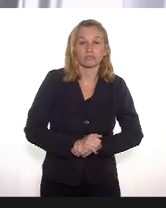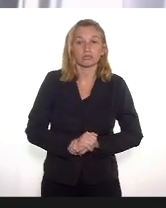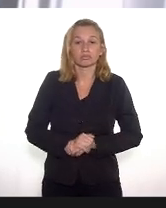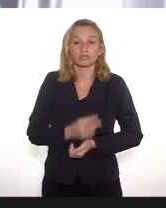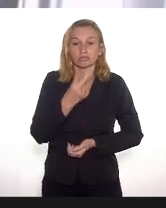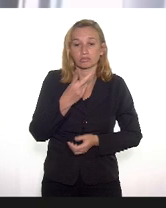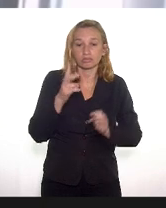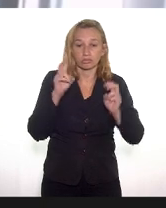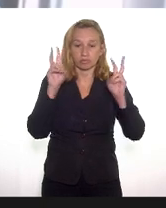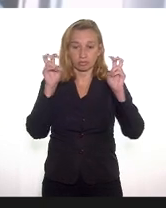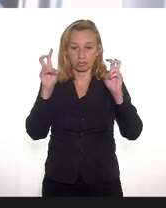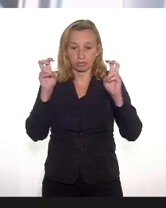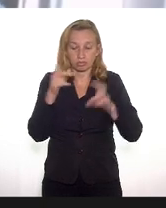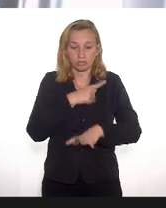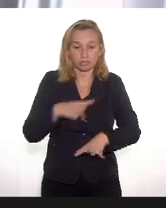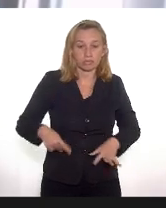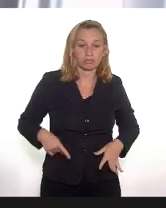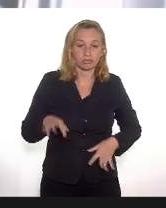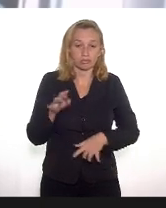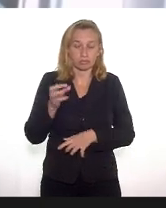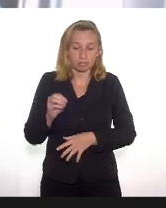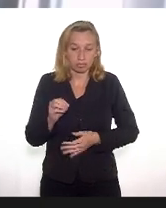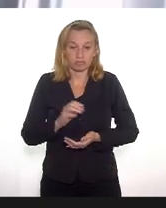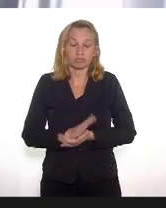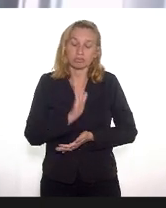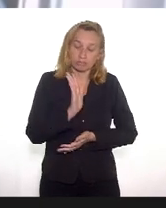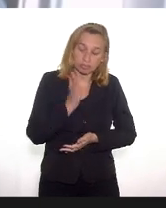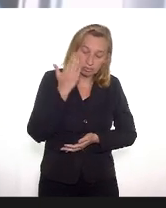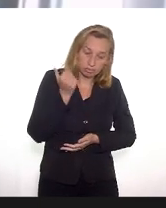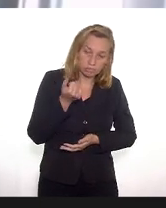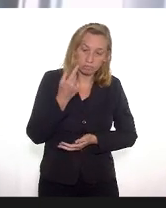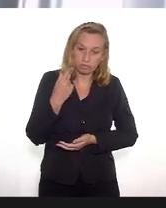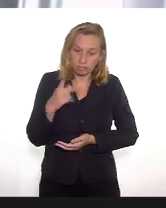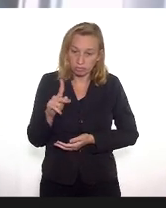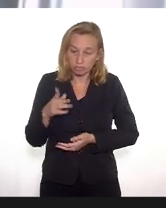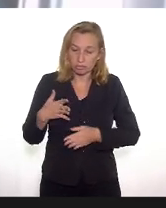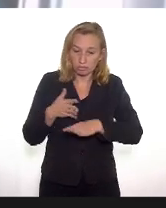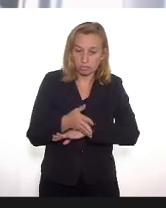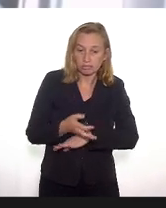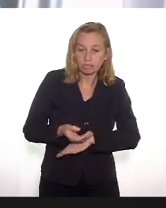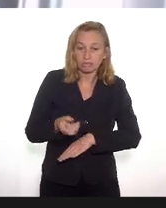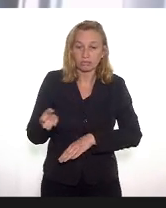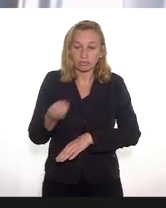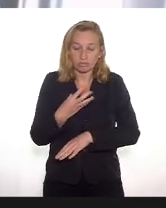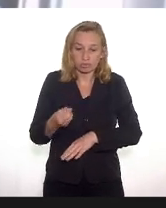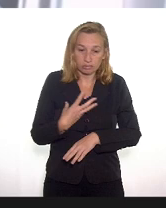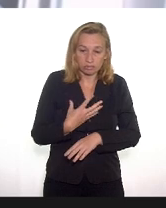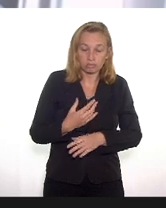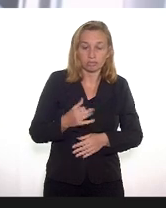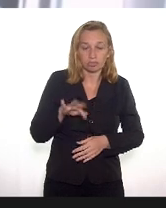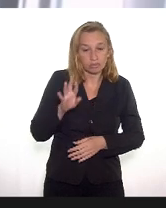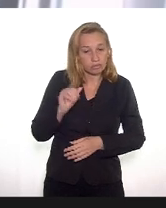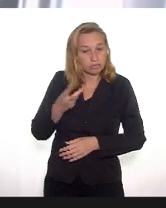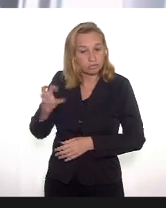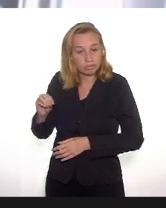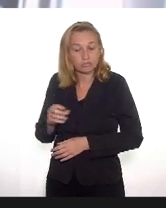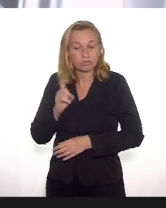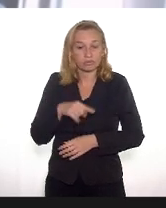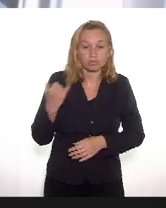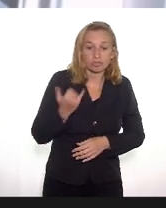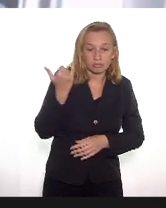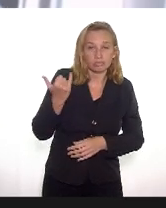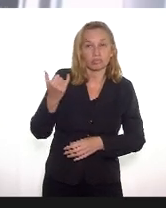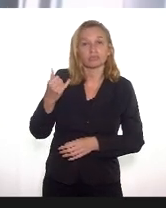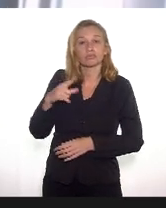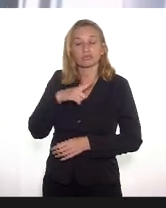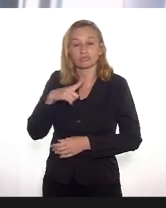duas questões, presidente Rogério Pires, sabendo da sua recente chegada na presidência da Fundação, mas é importante que nós possamos